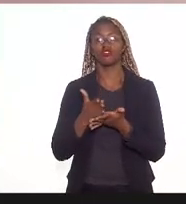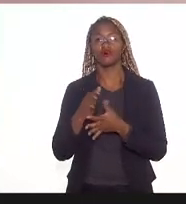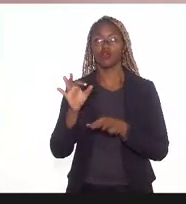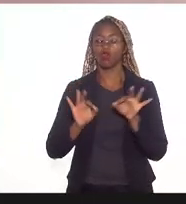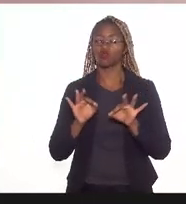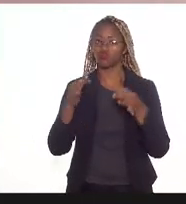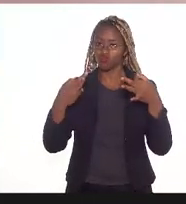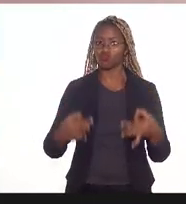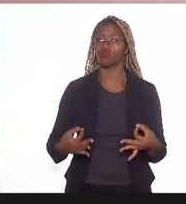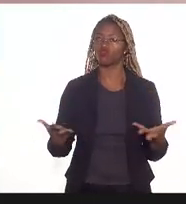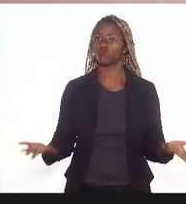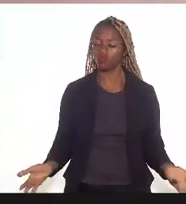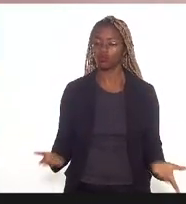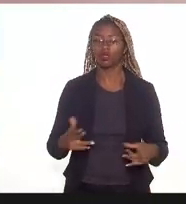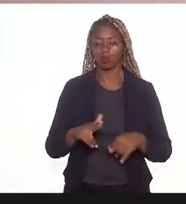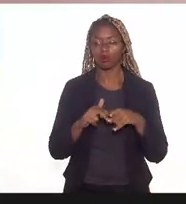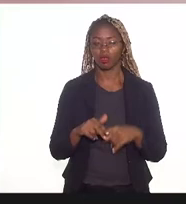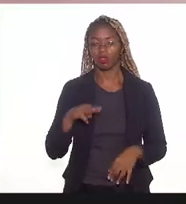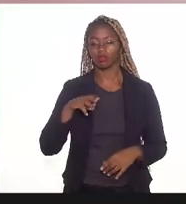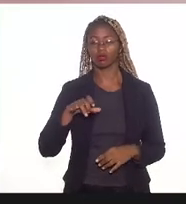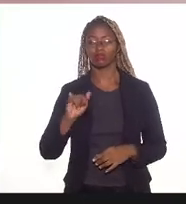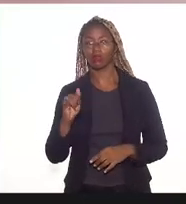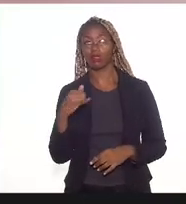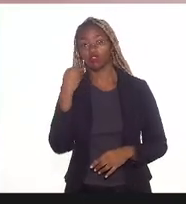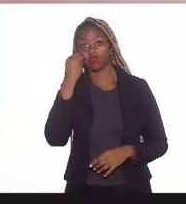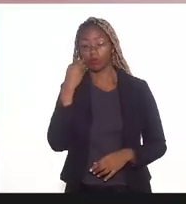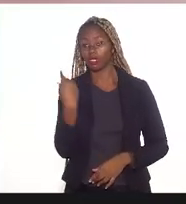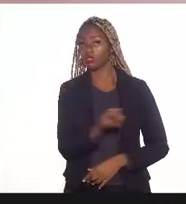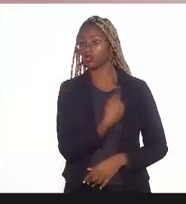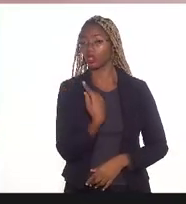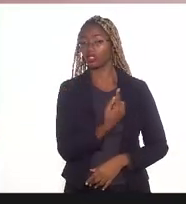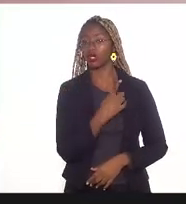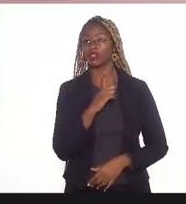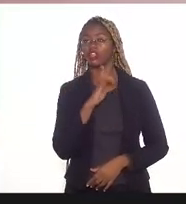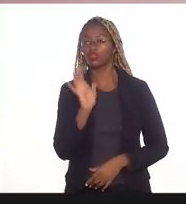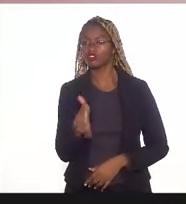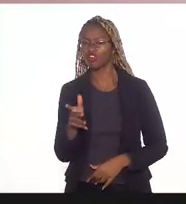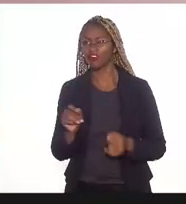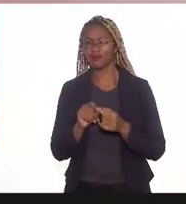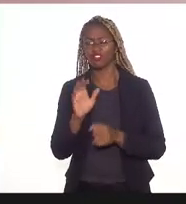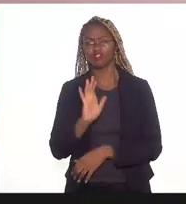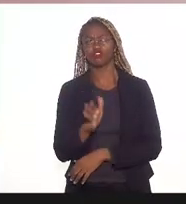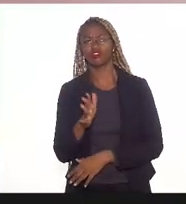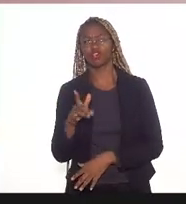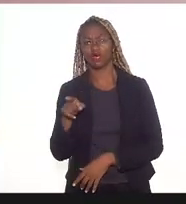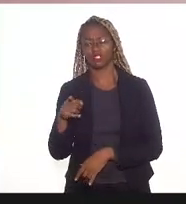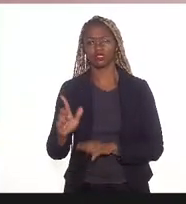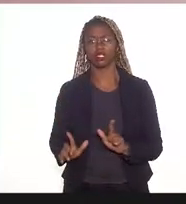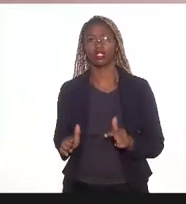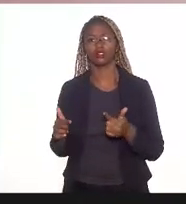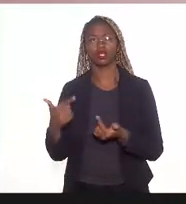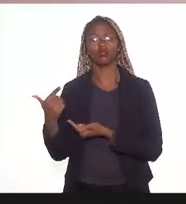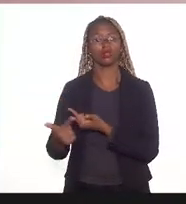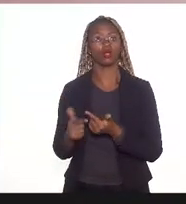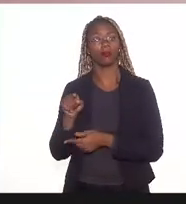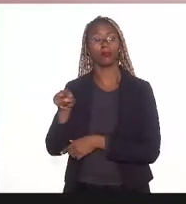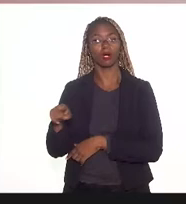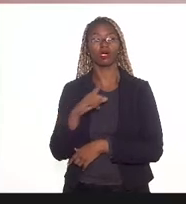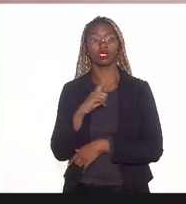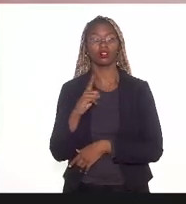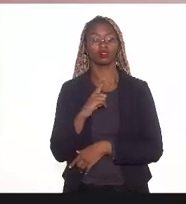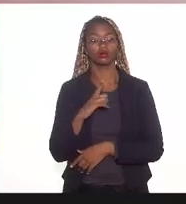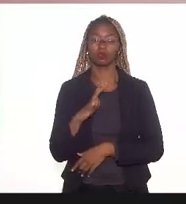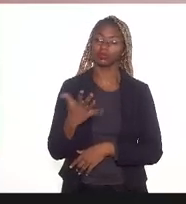gente acredita, o MEI, geralmente, por experiência nossa, né, a gente já tem a gente já faz, né, esse tipo de operação, ele tem um ticket médio